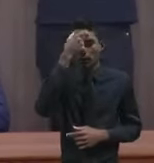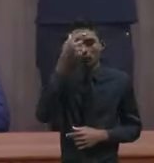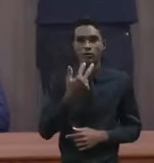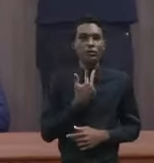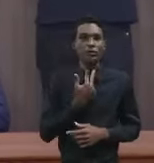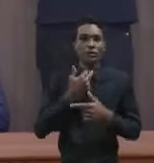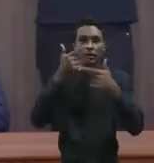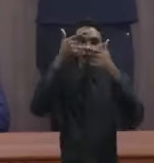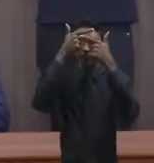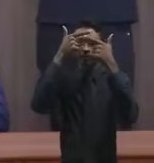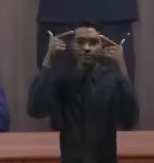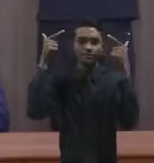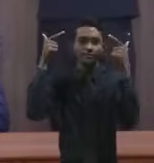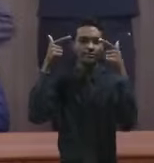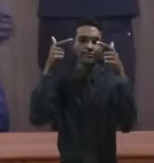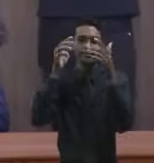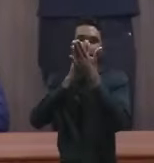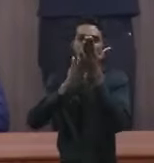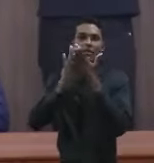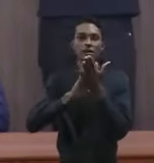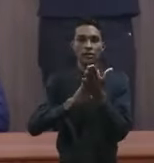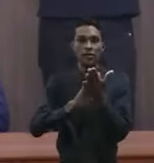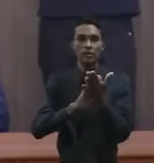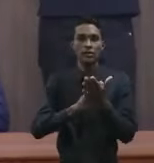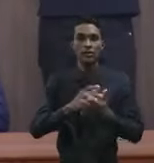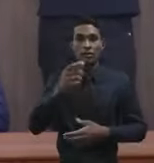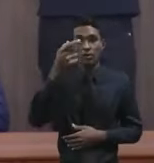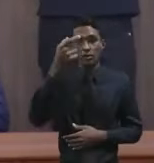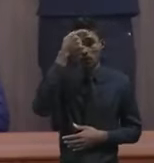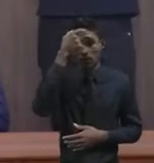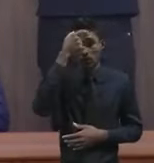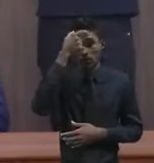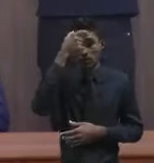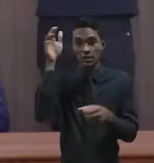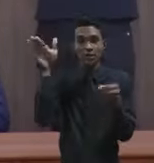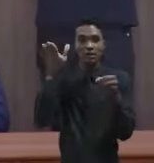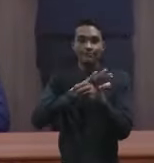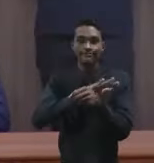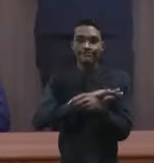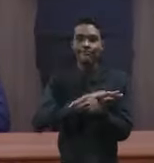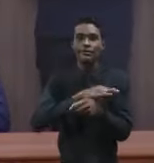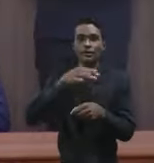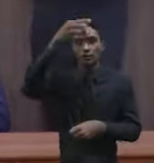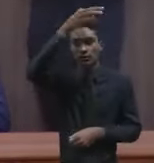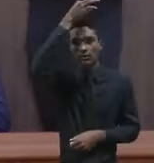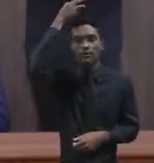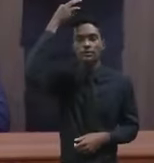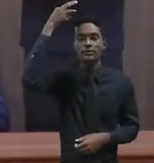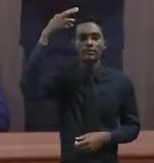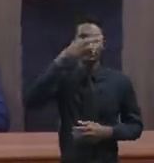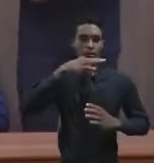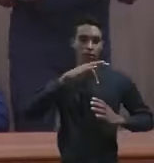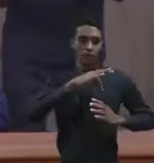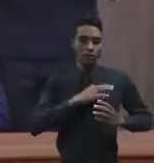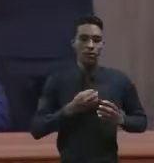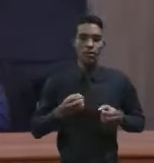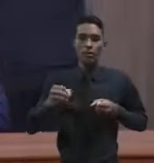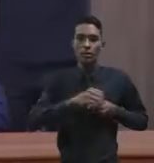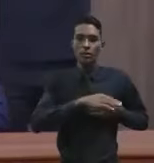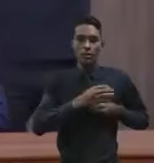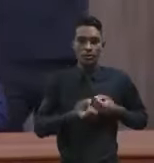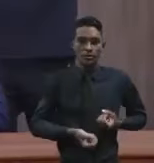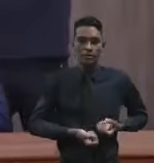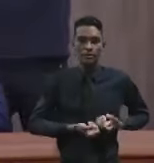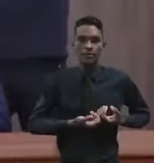não pode estar vazio, tem que estar cheio de Deus, tem que estar cheio do Espírito Santo. Quem é cheio de Deus não